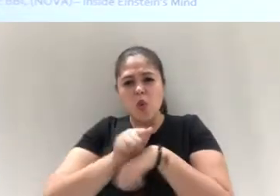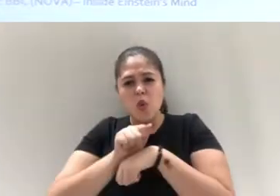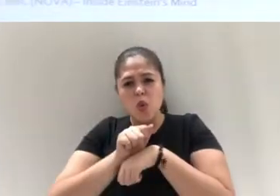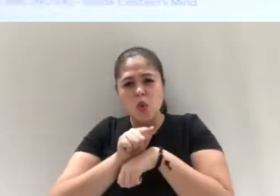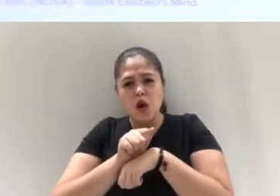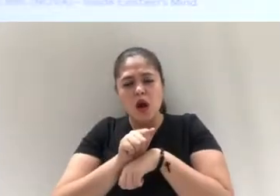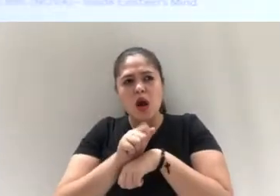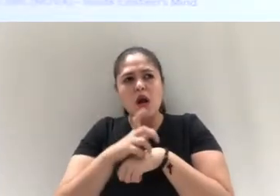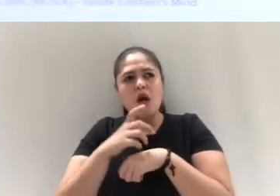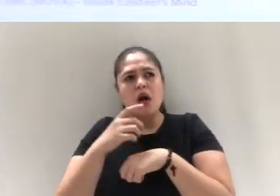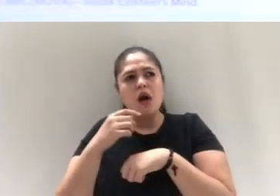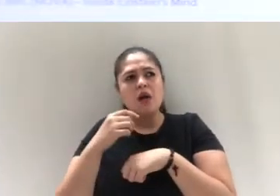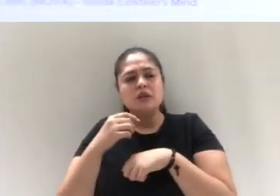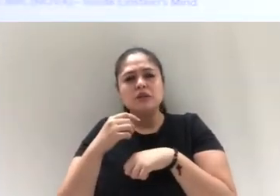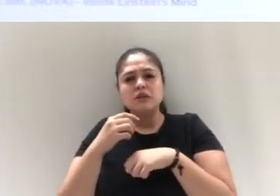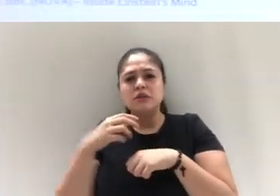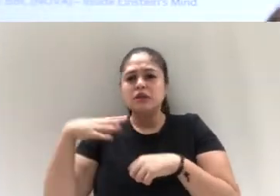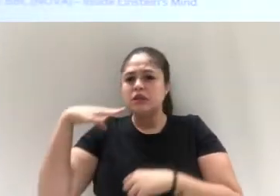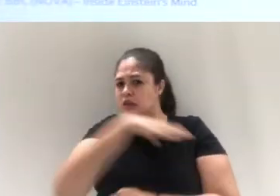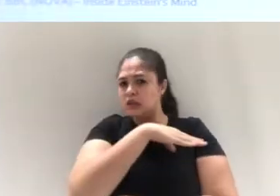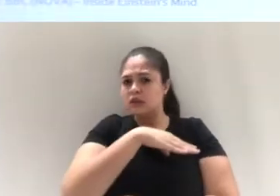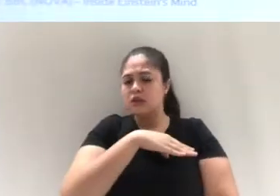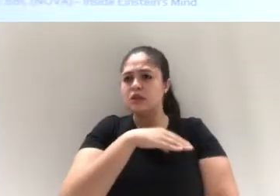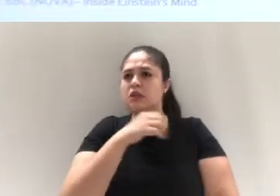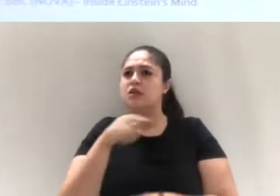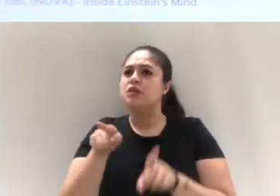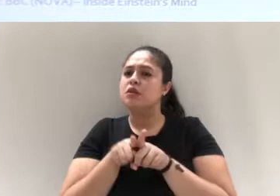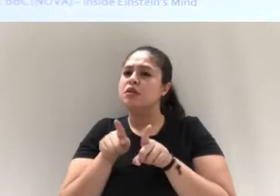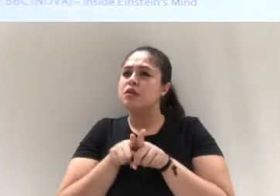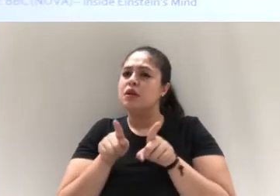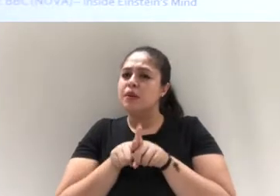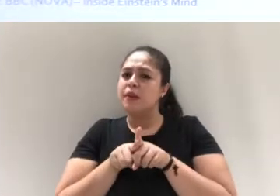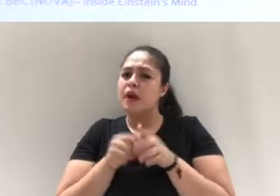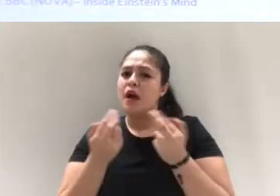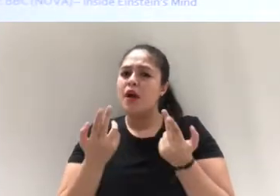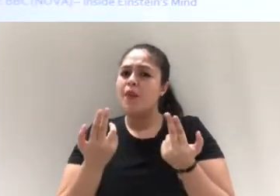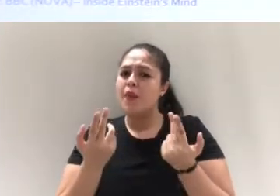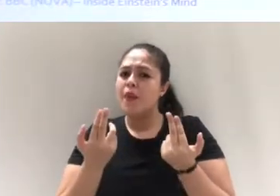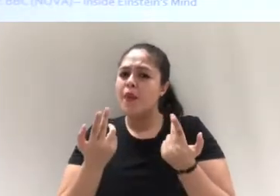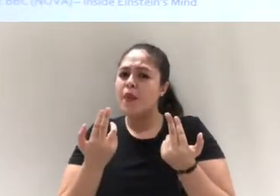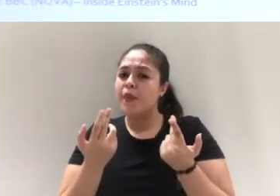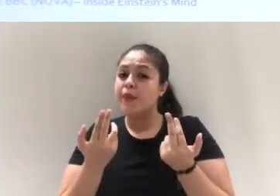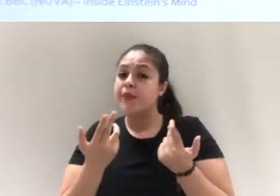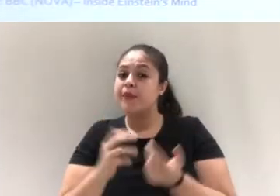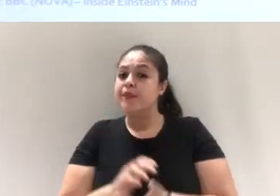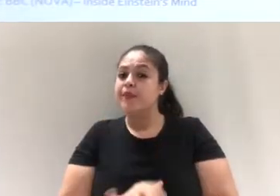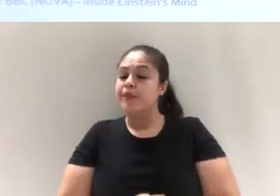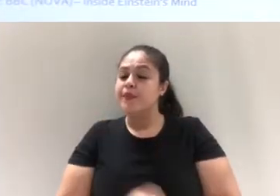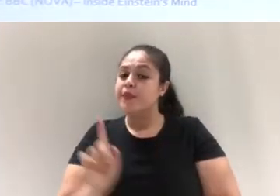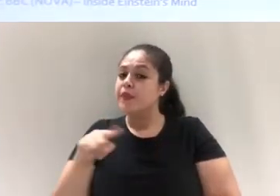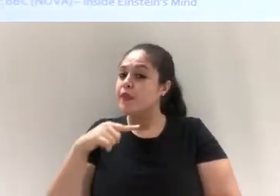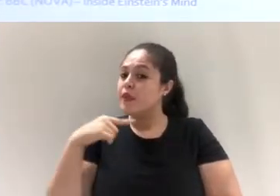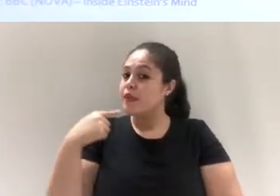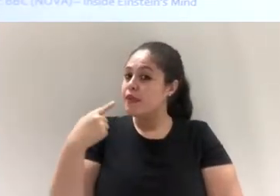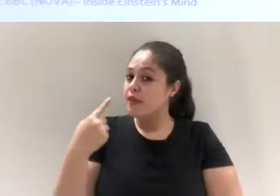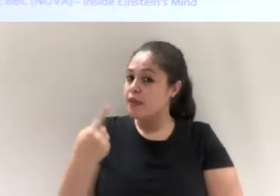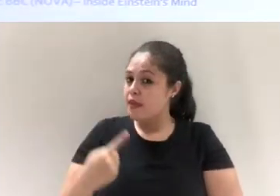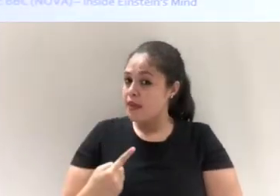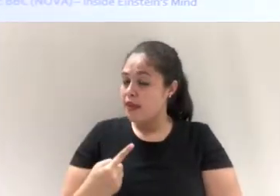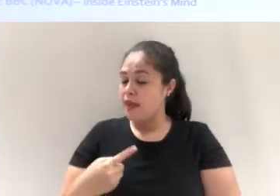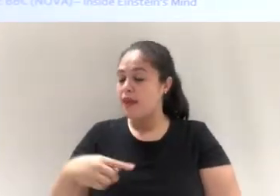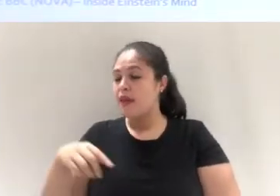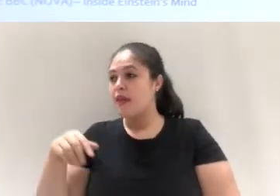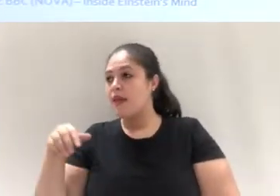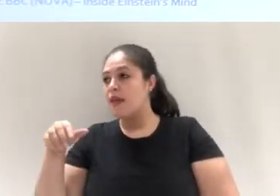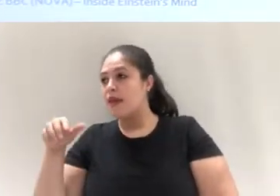efeito da gravidade e o efeito da aceleração é basicamente o mesmo. Então Einstein